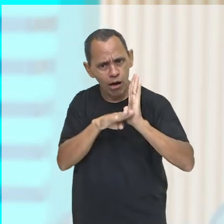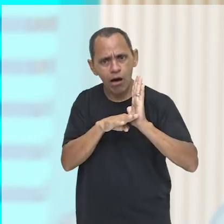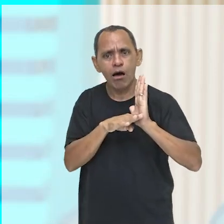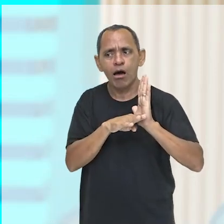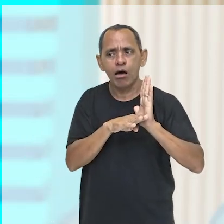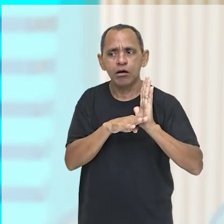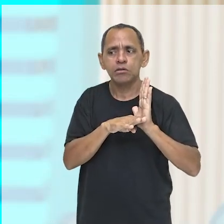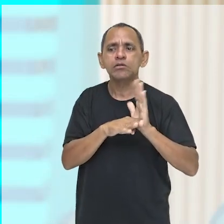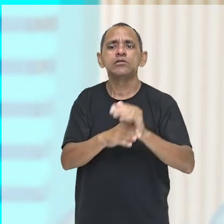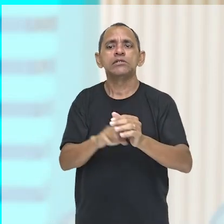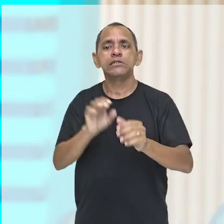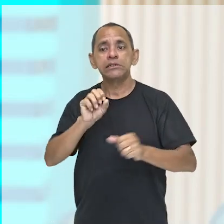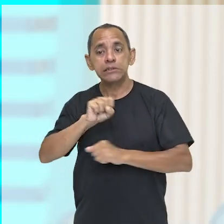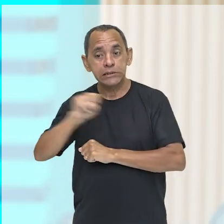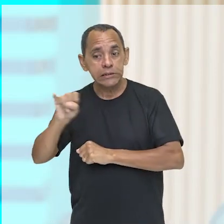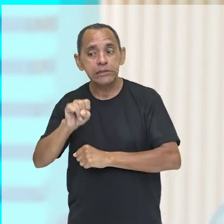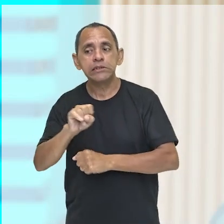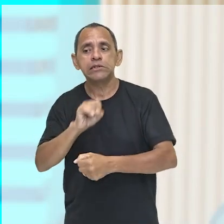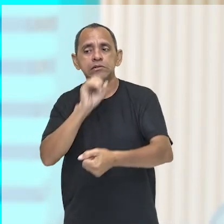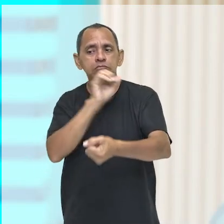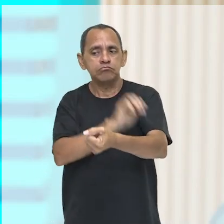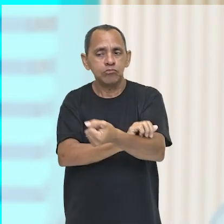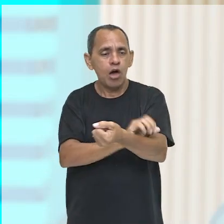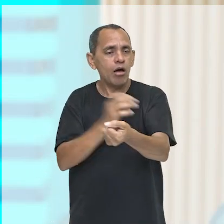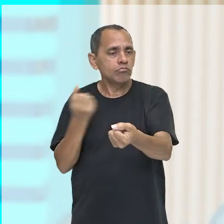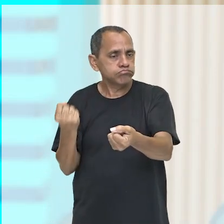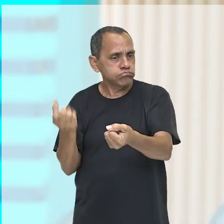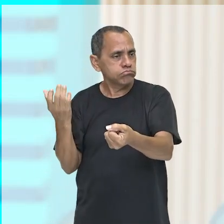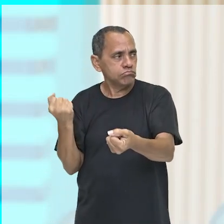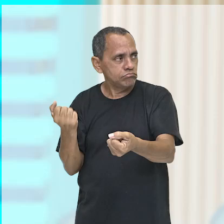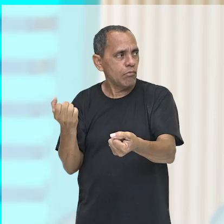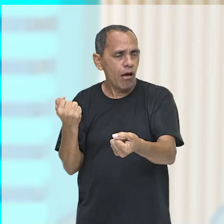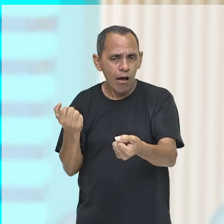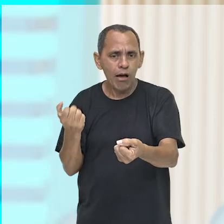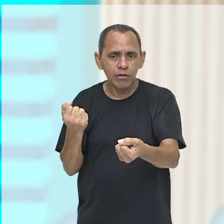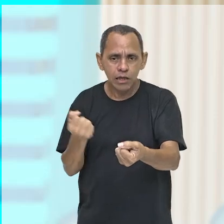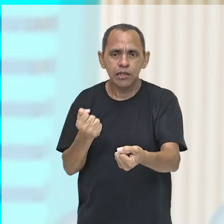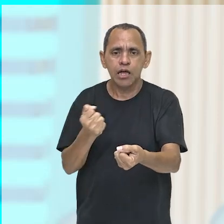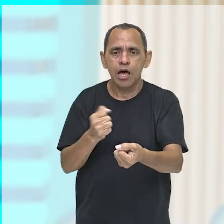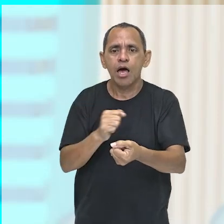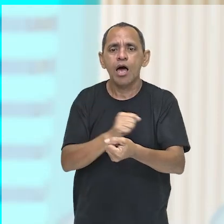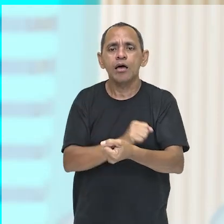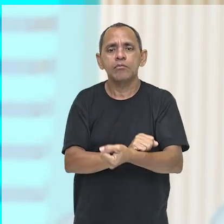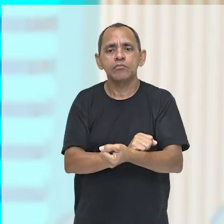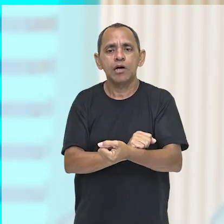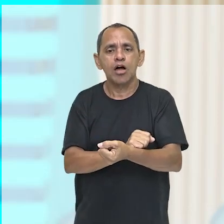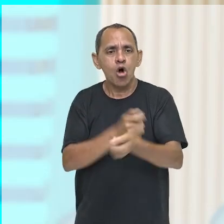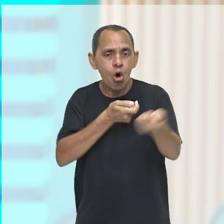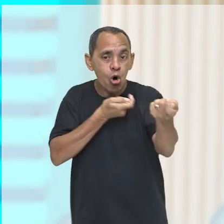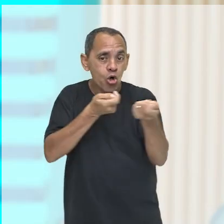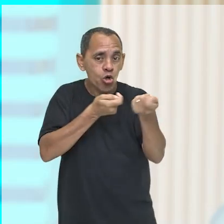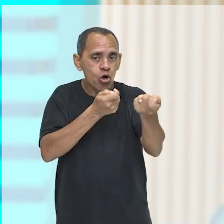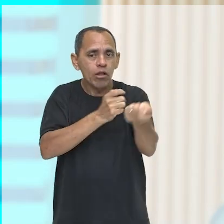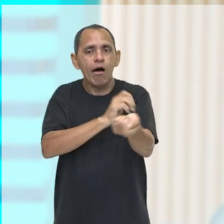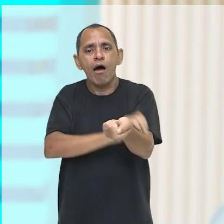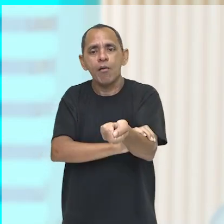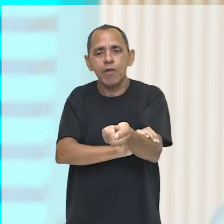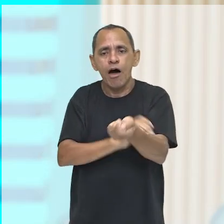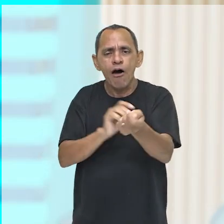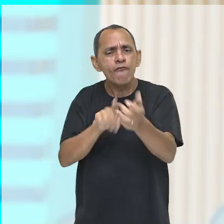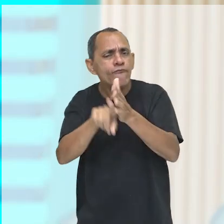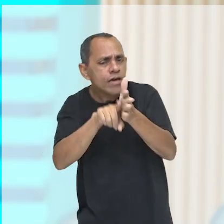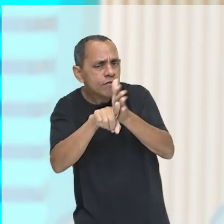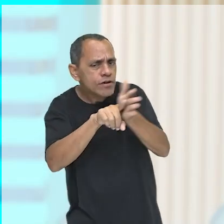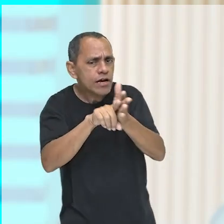de saúde, coloca lá o aparelhinho para medir a sua pressão, e aí lá no final ele mede para